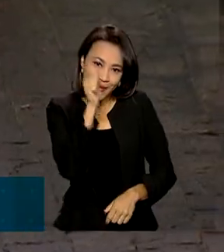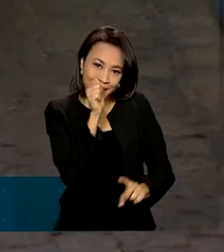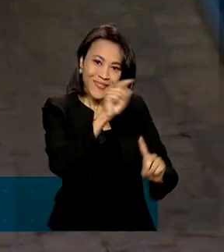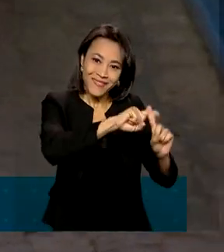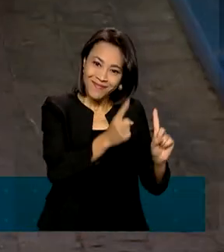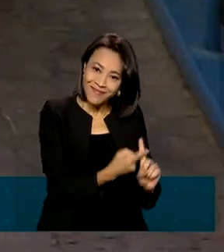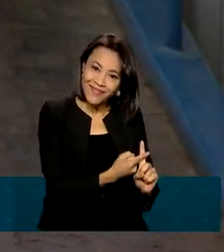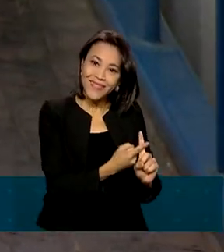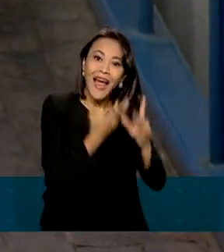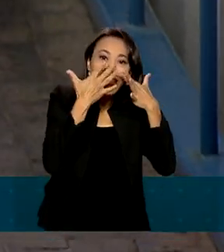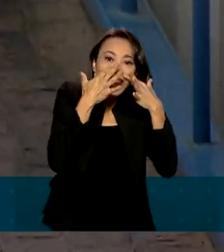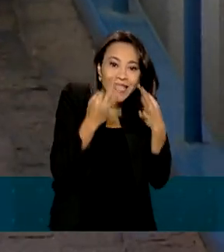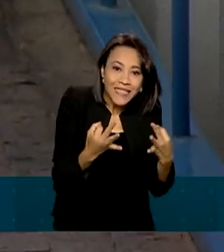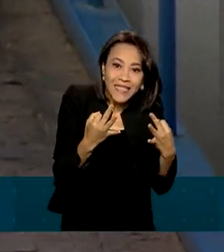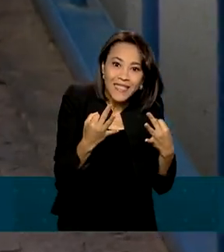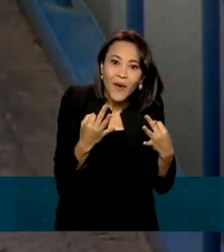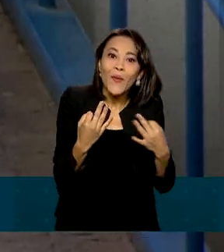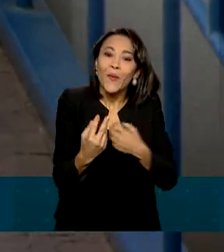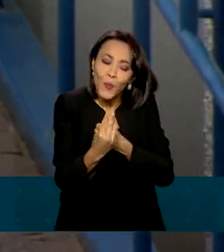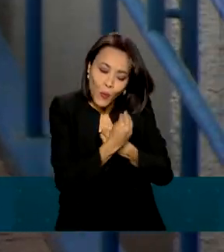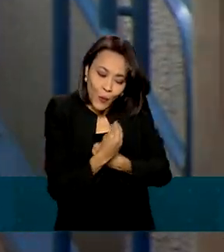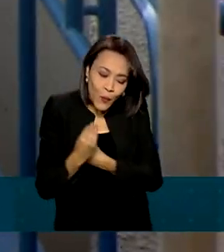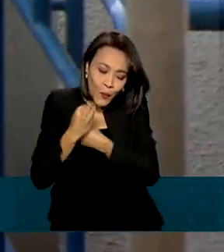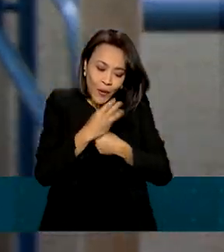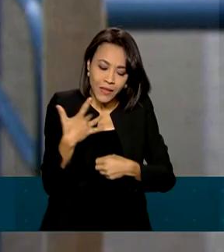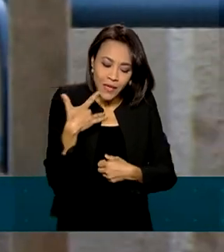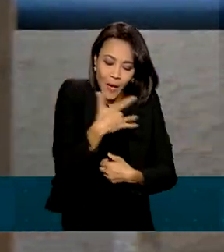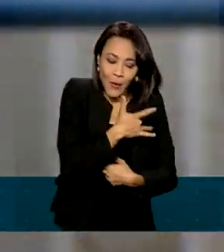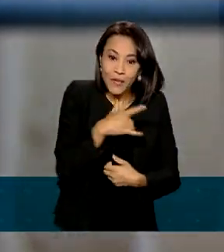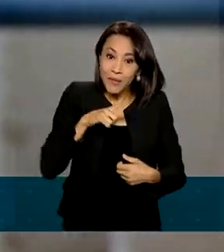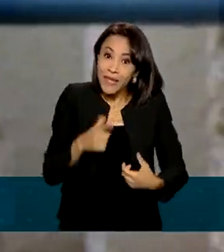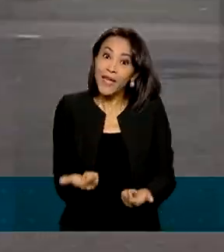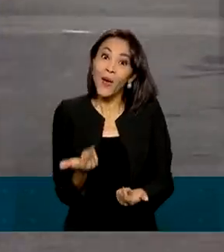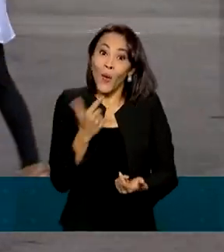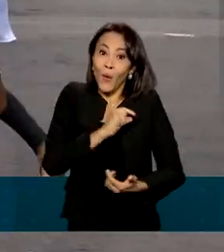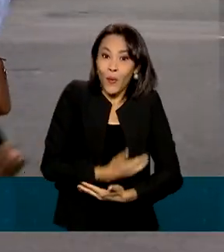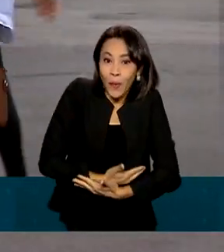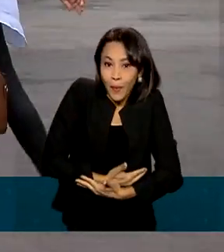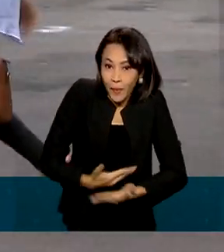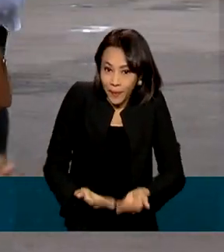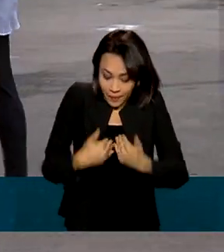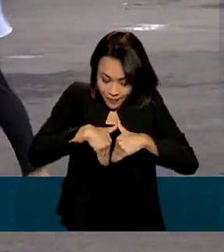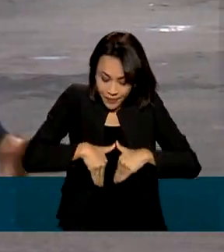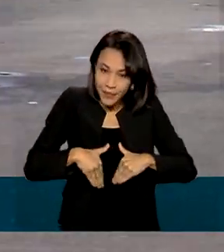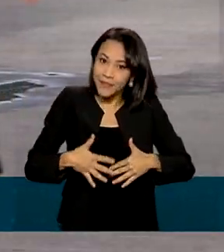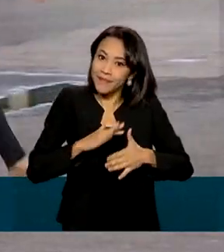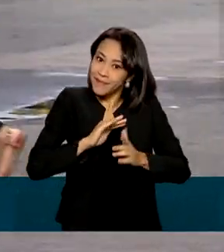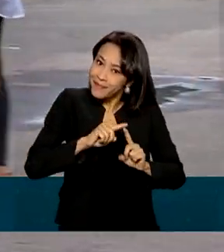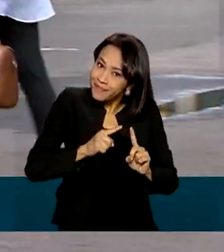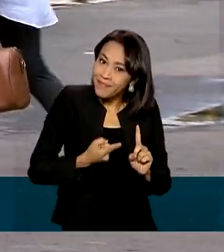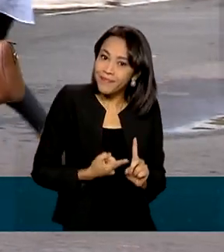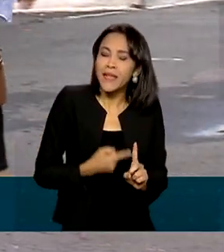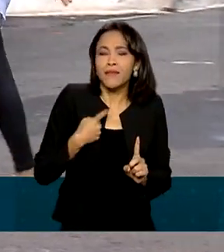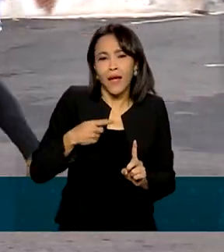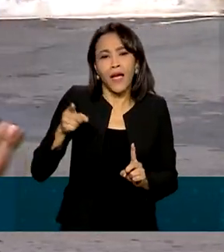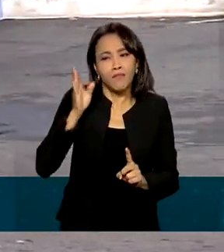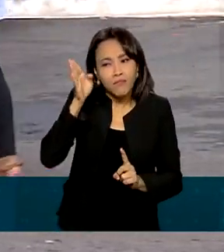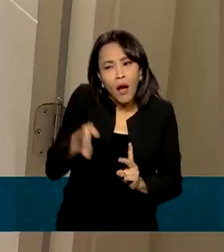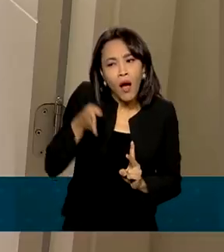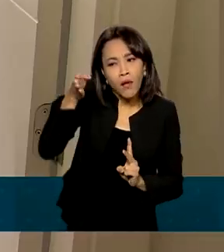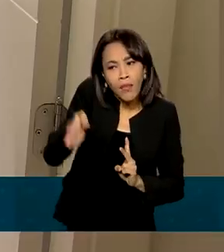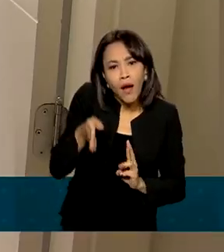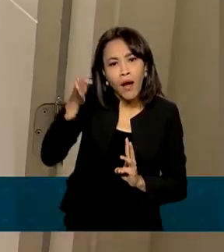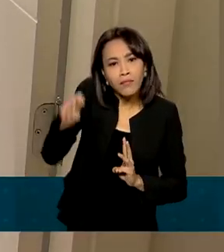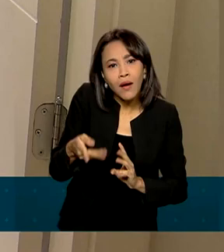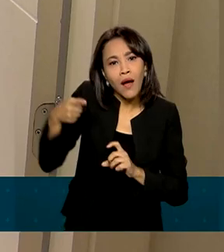devem dar mais atenção à saúde Afinal carrega outra vida por isso além de consultas periódicas de